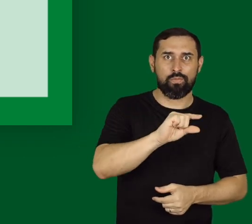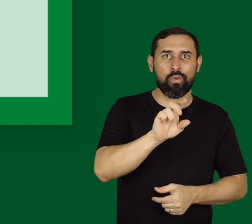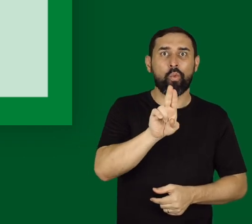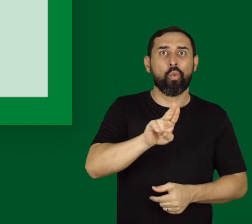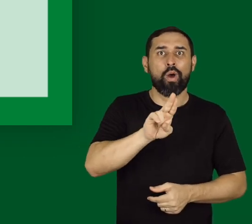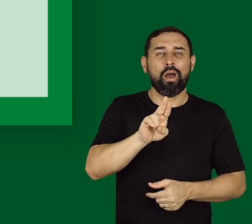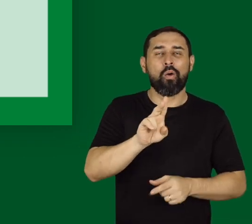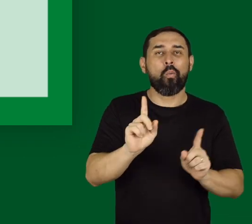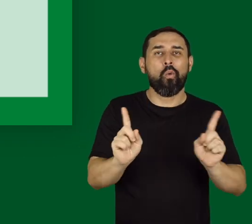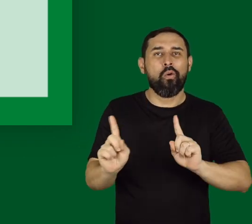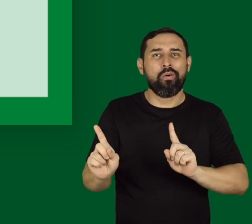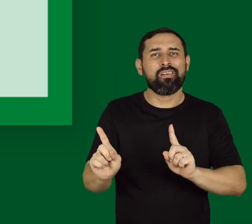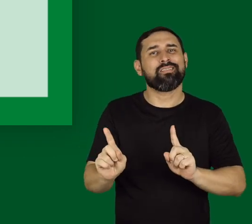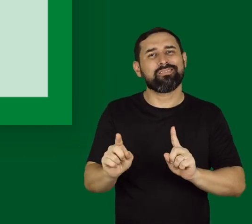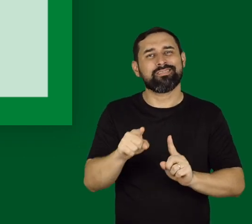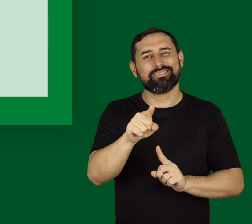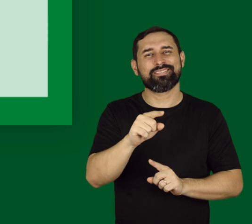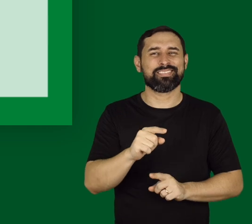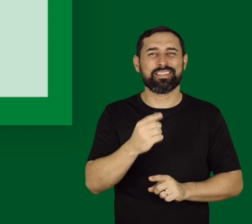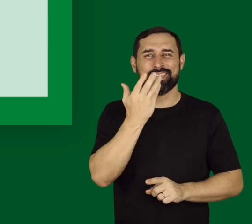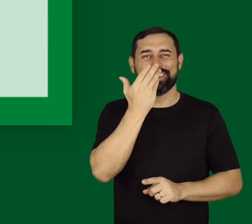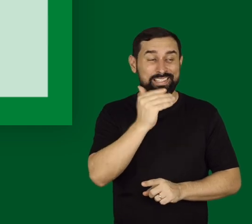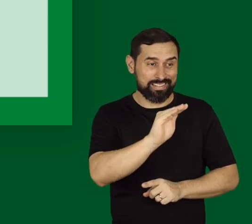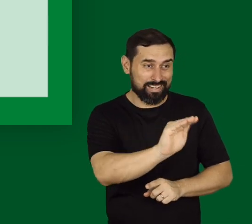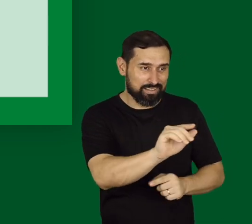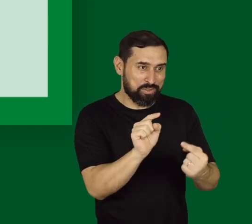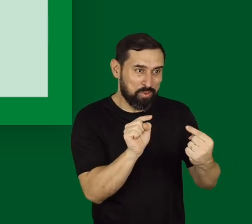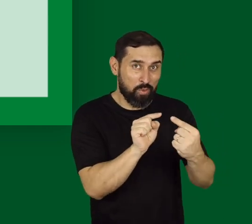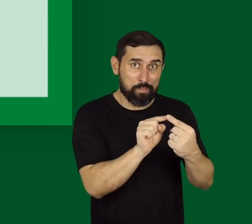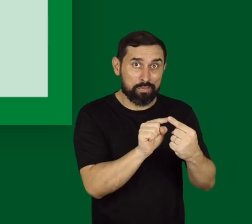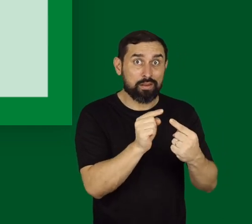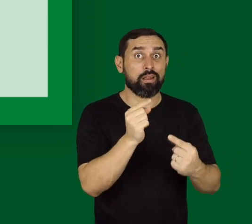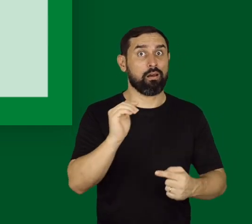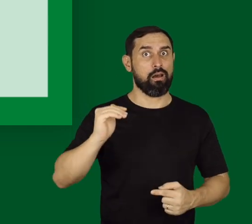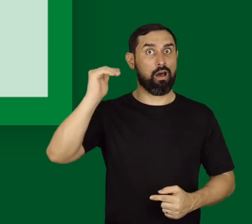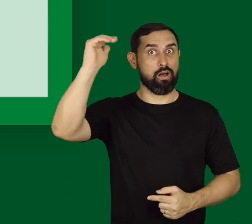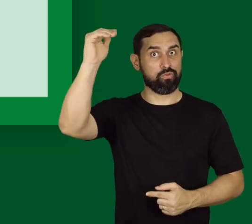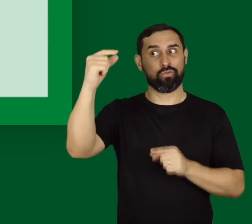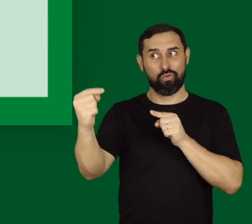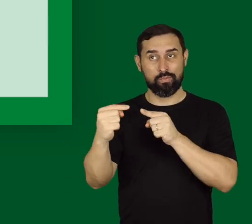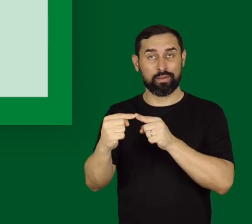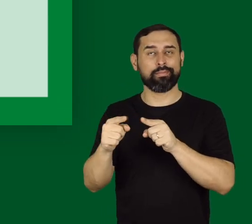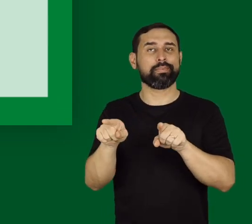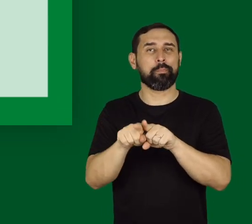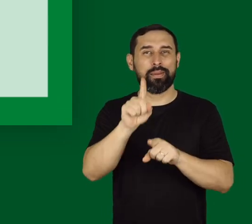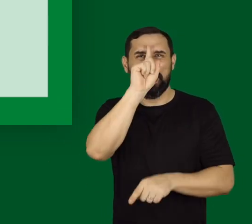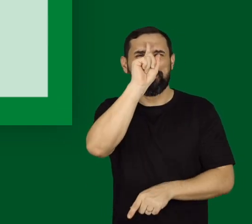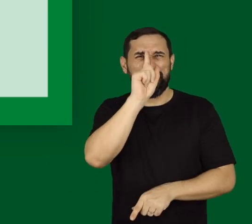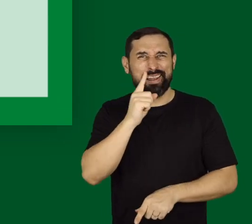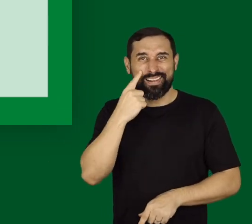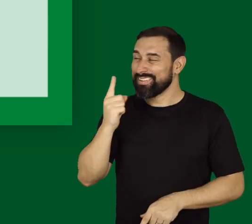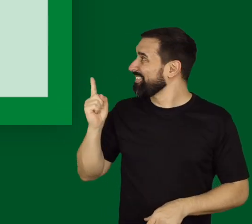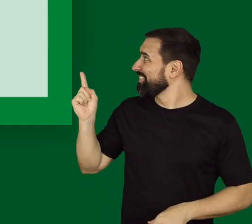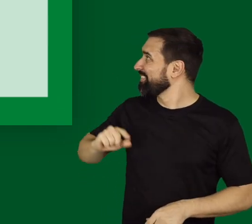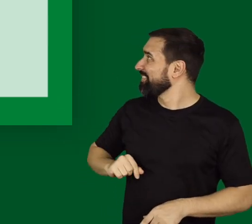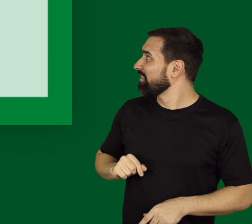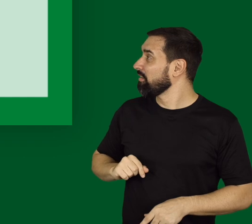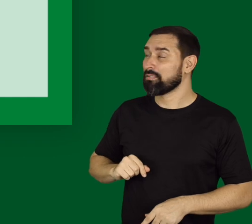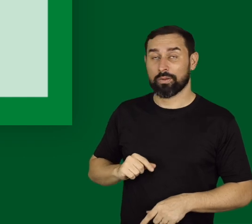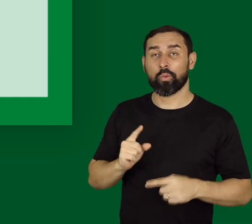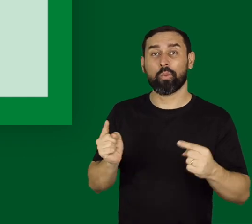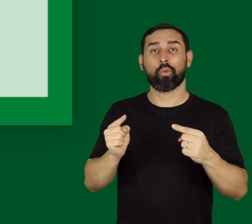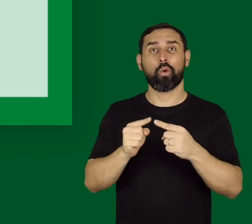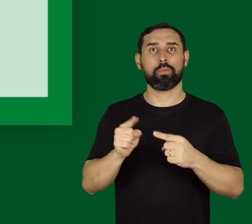tamanho, né, da que a gente pode usar da EasyO. Lembrar que você tem um tamanho pediátrico, você tem um tamanho de adulto e você tem que o